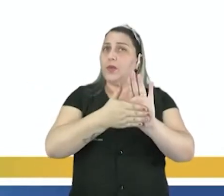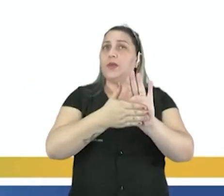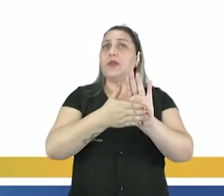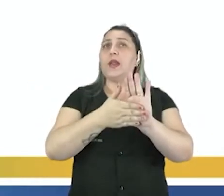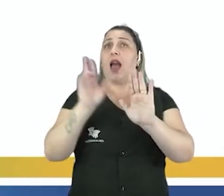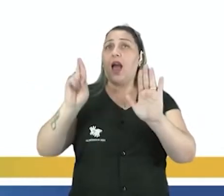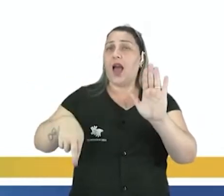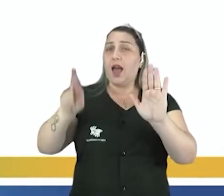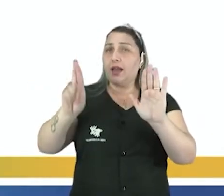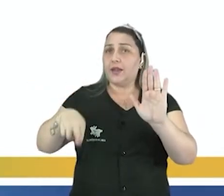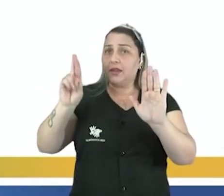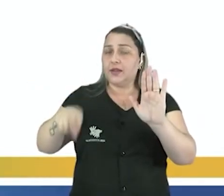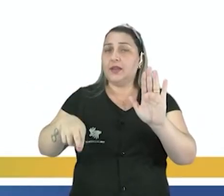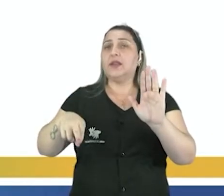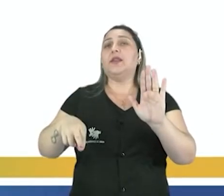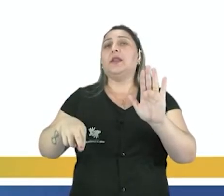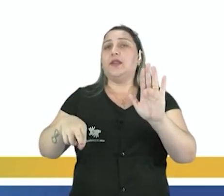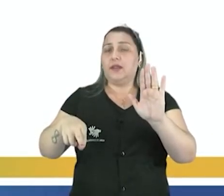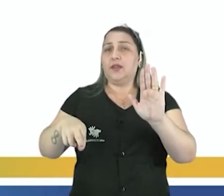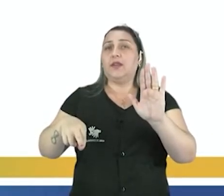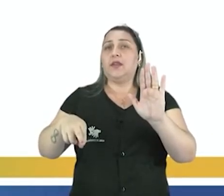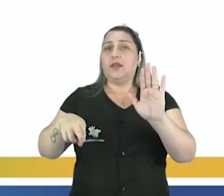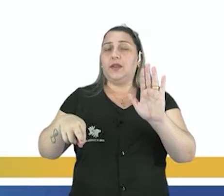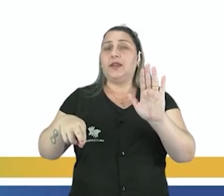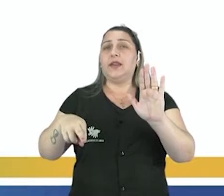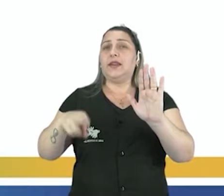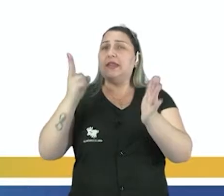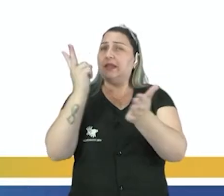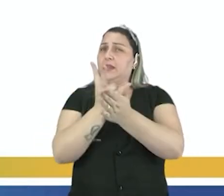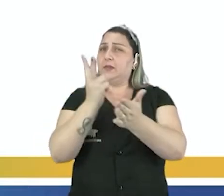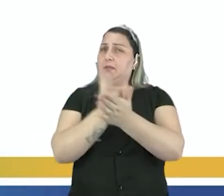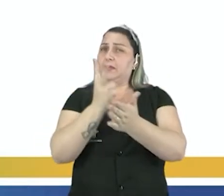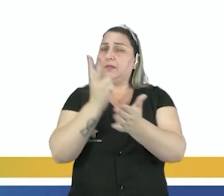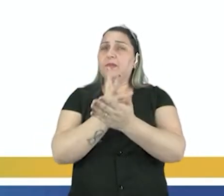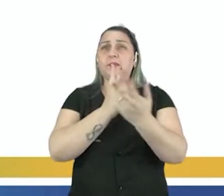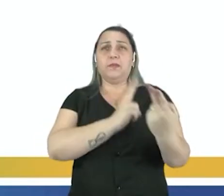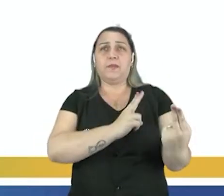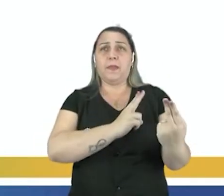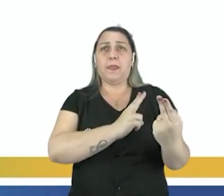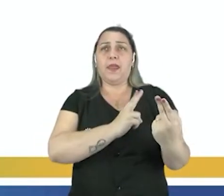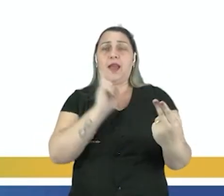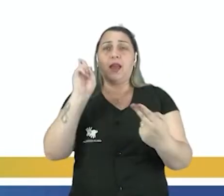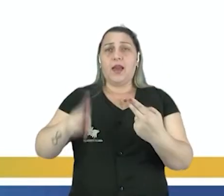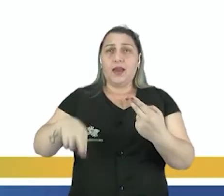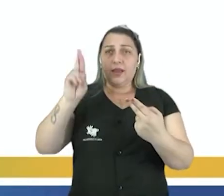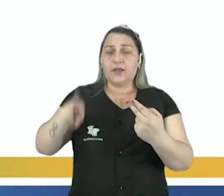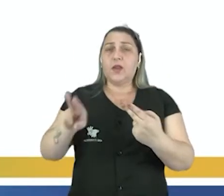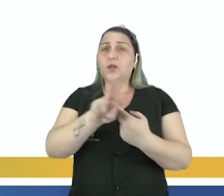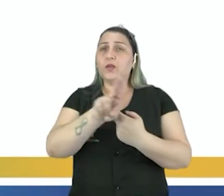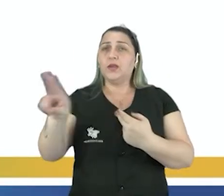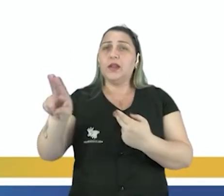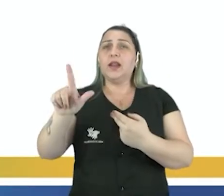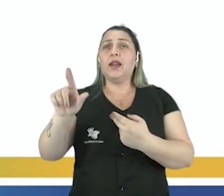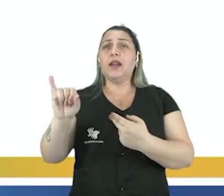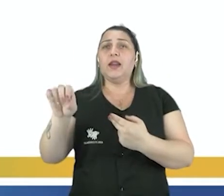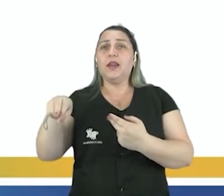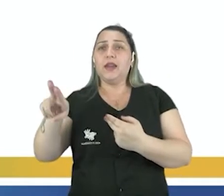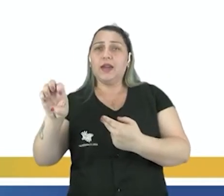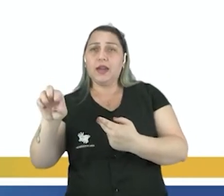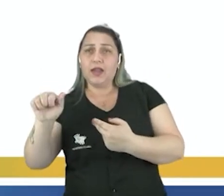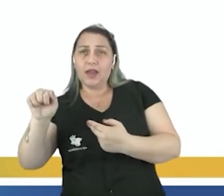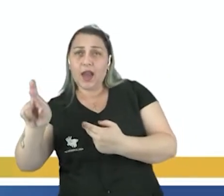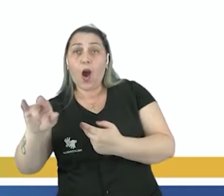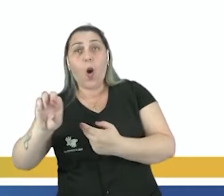seja, a razão entre um par de lados correspondentes é constante. E a essa razão eu defino, eu chamo de razão linear ou